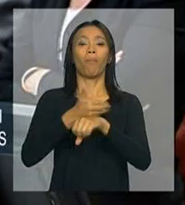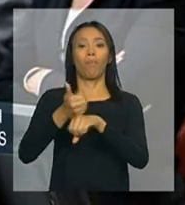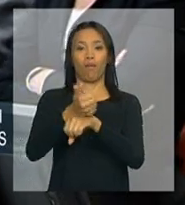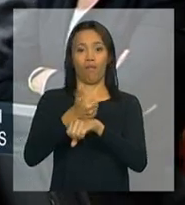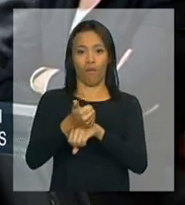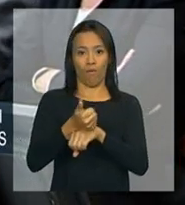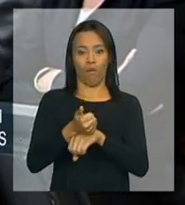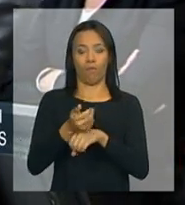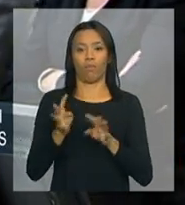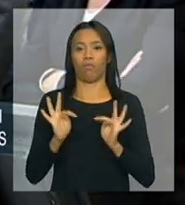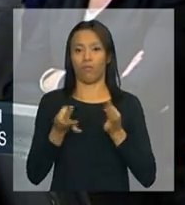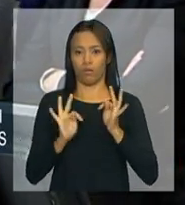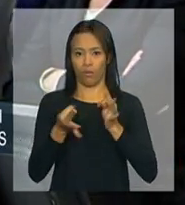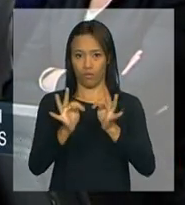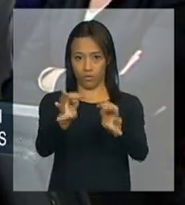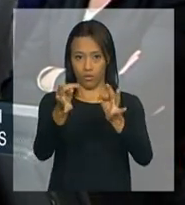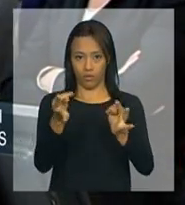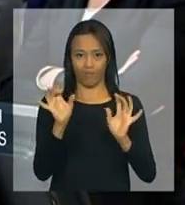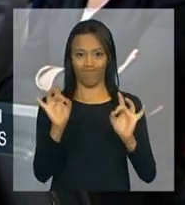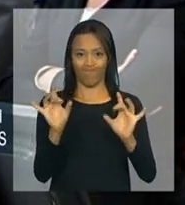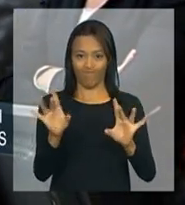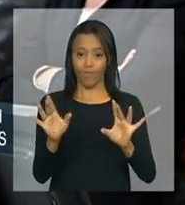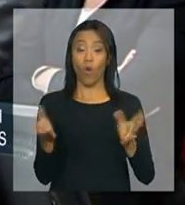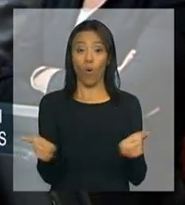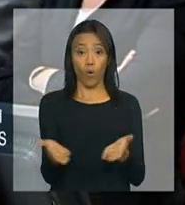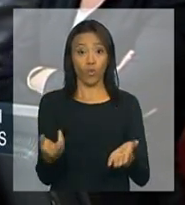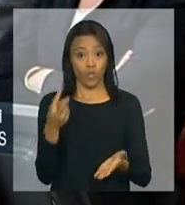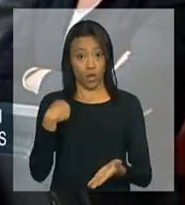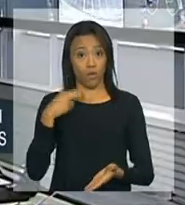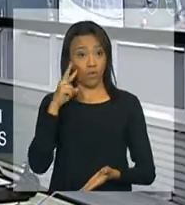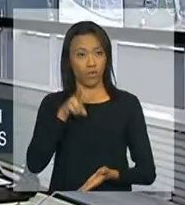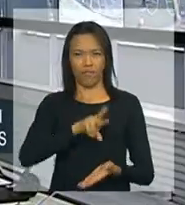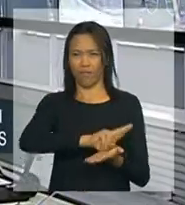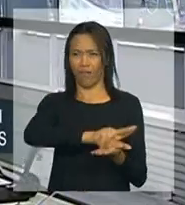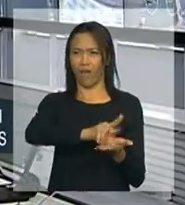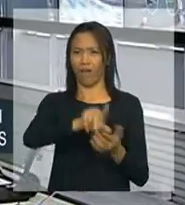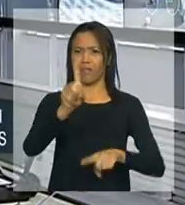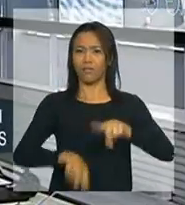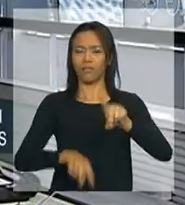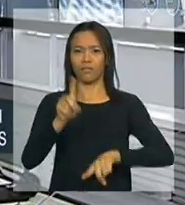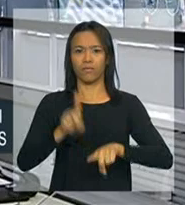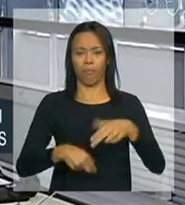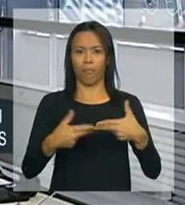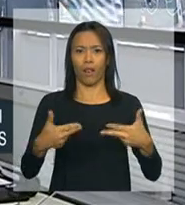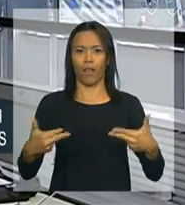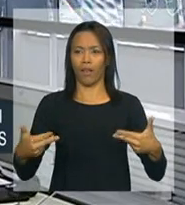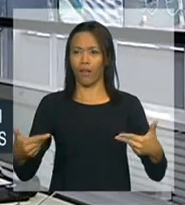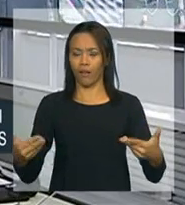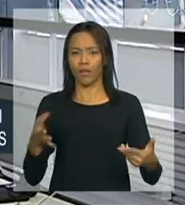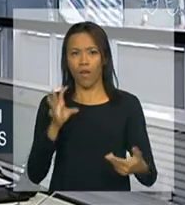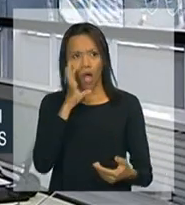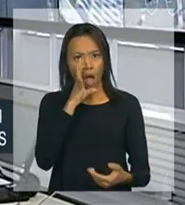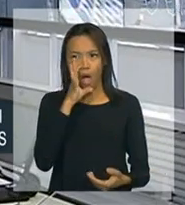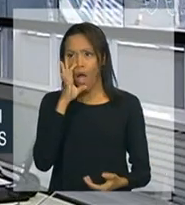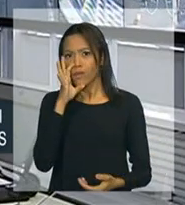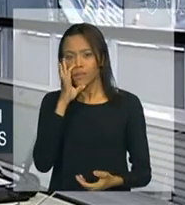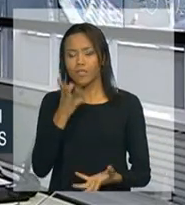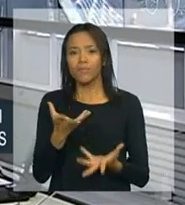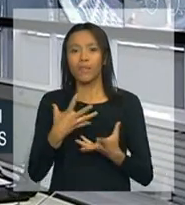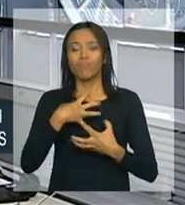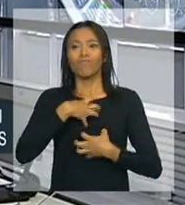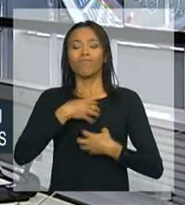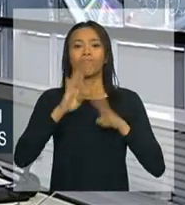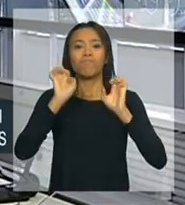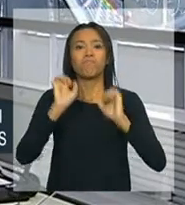tecnologia. Eu vi aqui, hoje, um conjunto de equipamentos que me traz o conforto